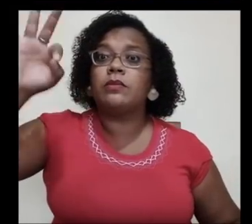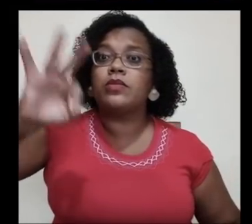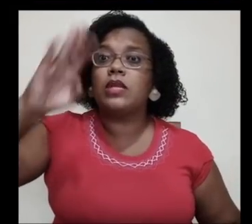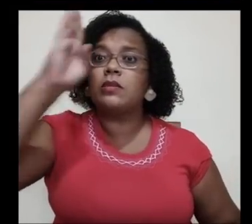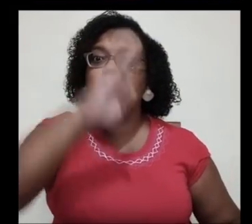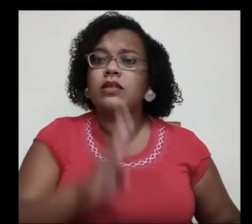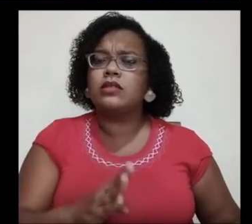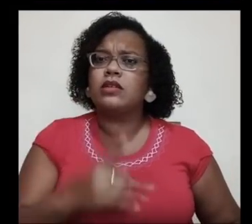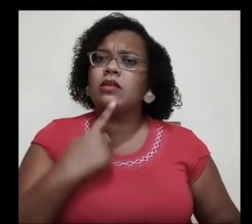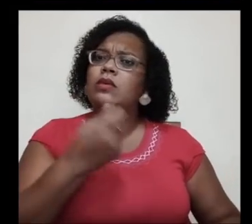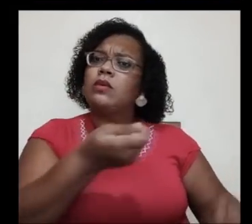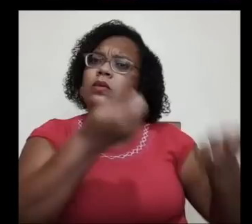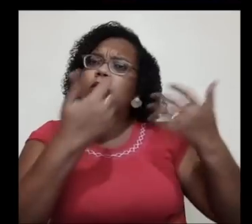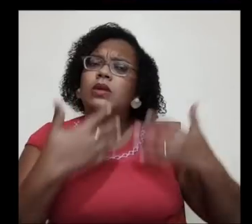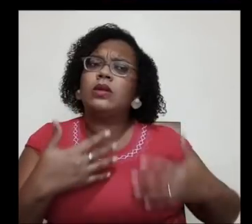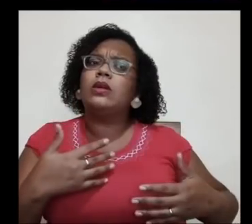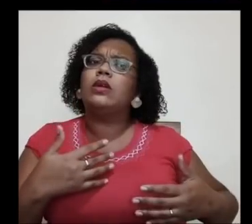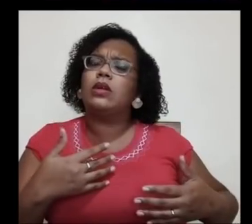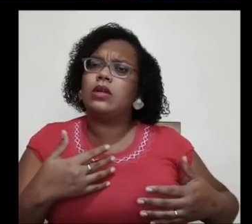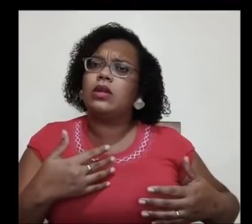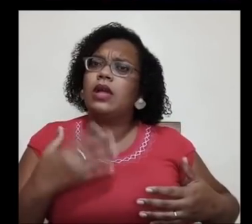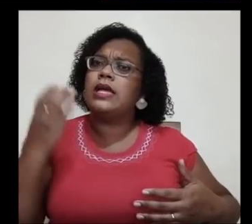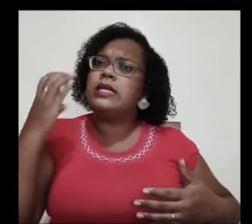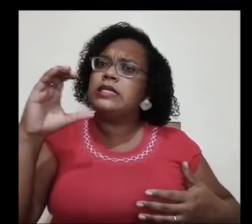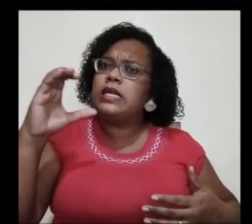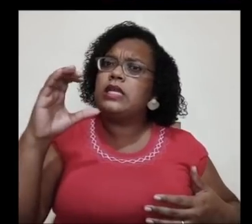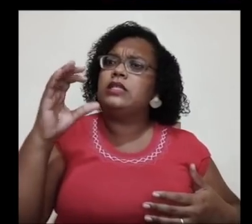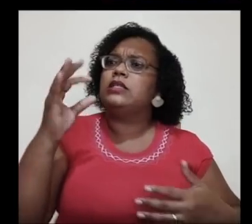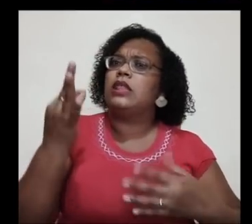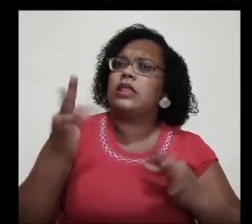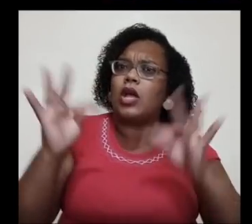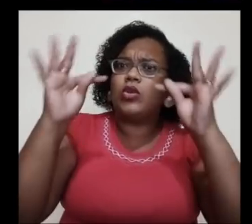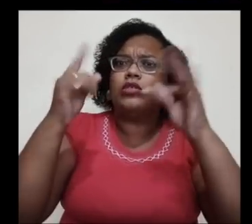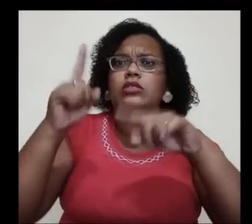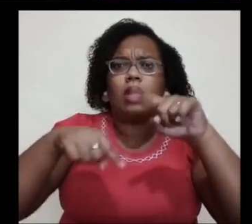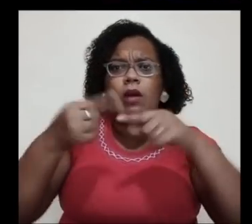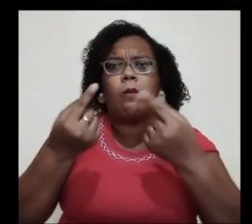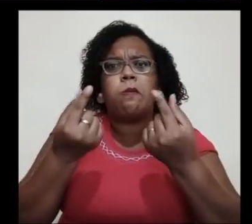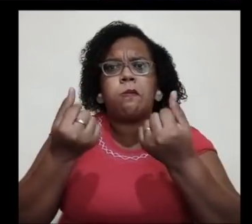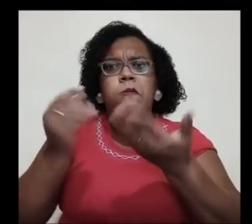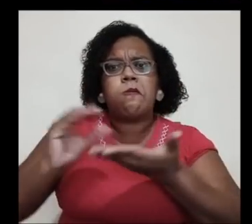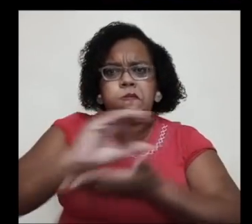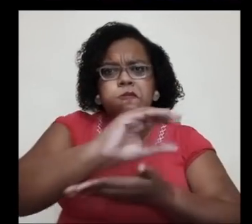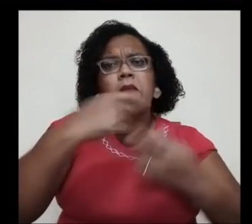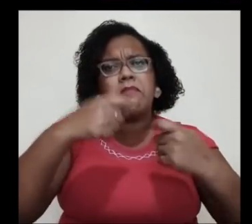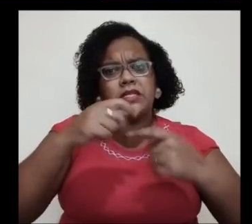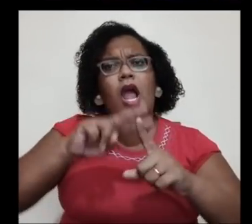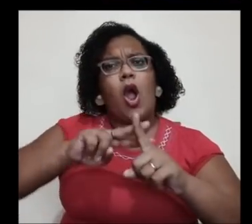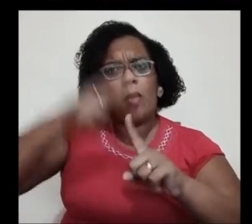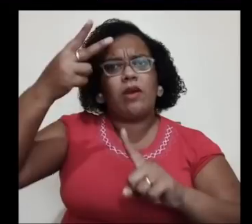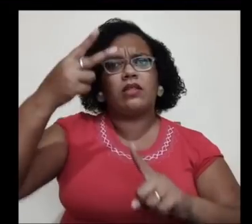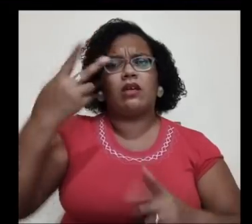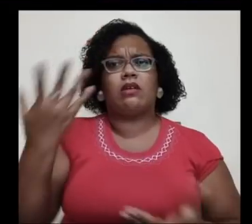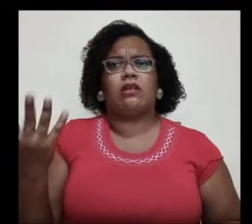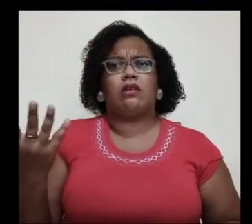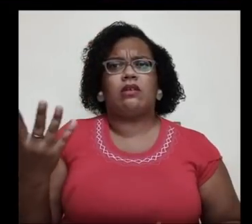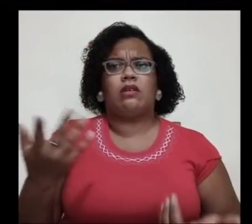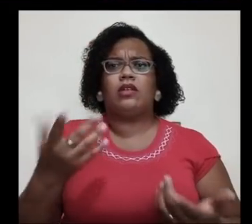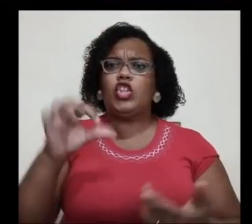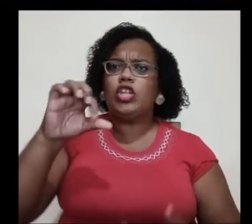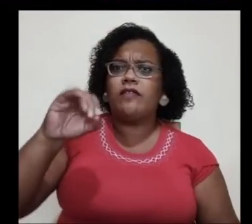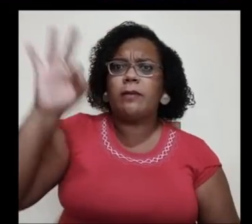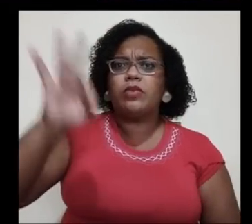os recursos para ciência e tecnologia devem aumentar, e isso... 2/3 dos brasileiros dizem isso,